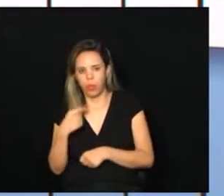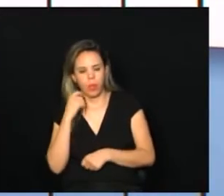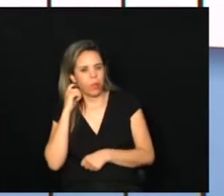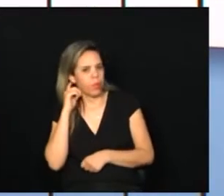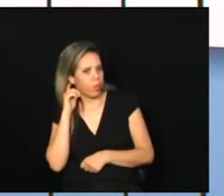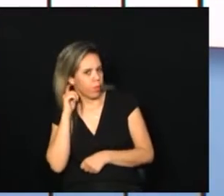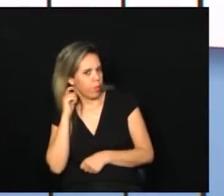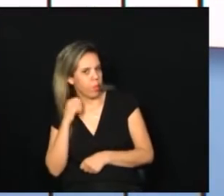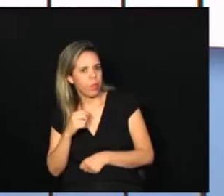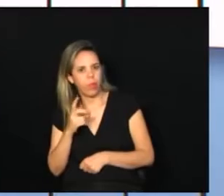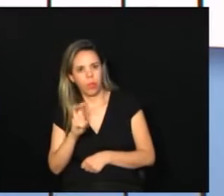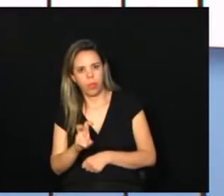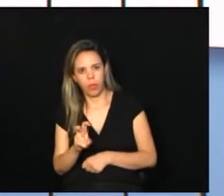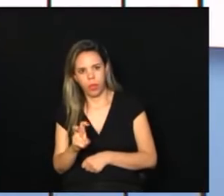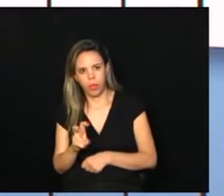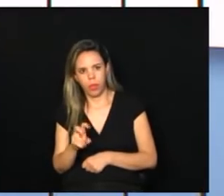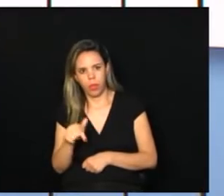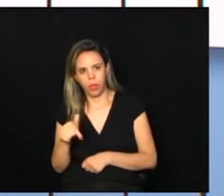horas. São